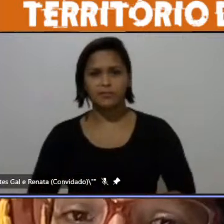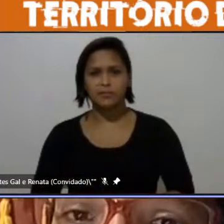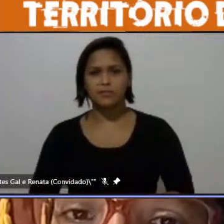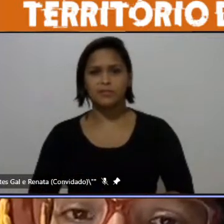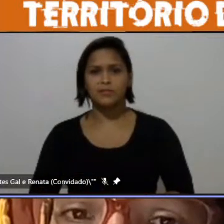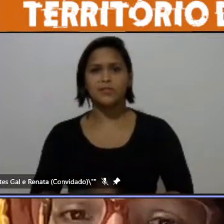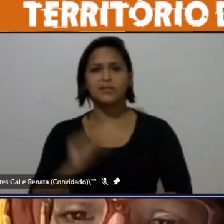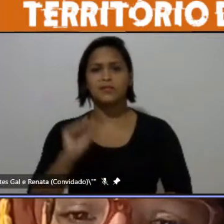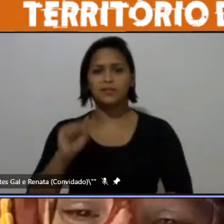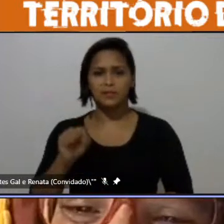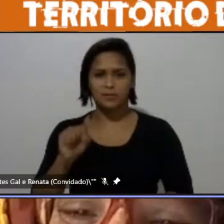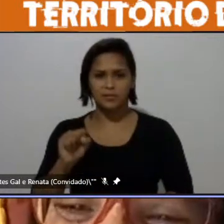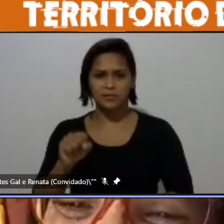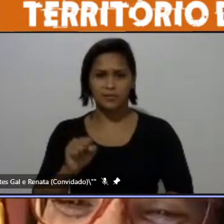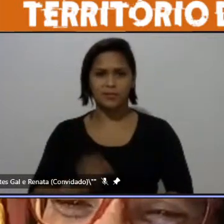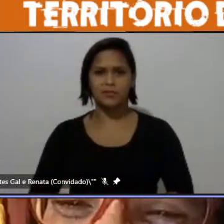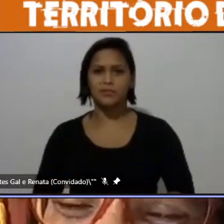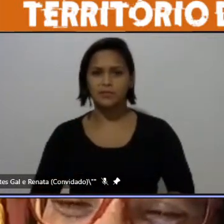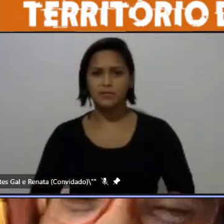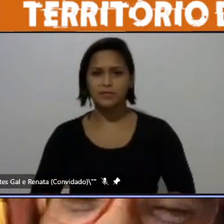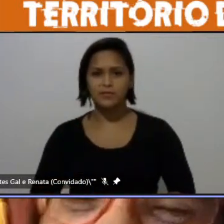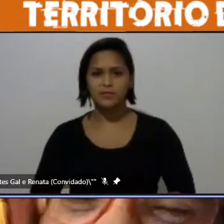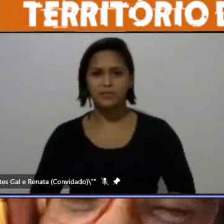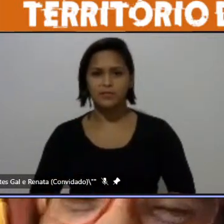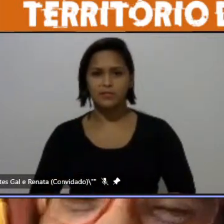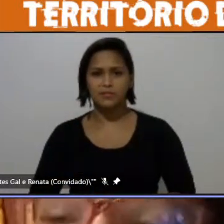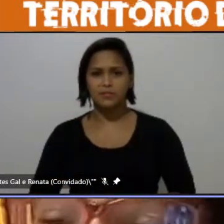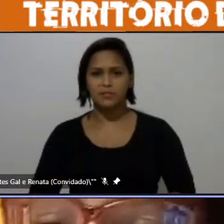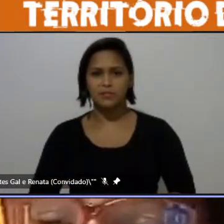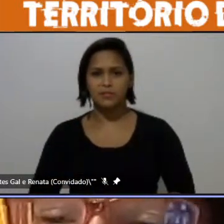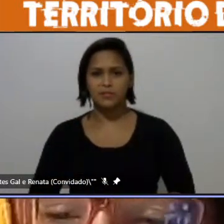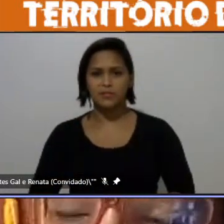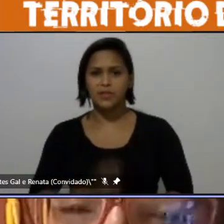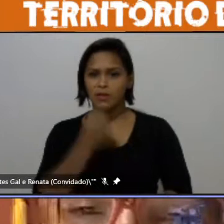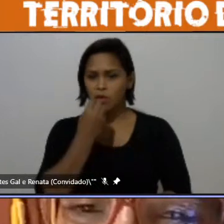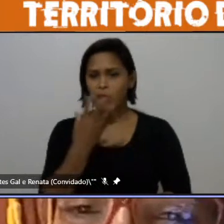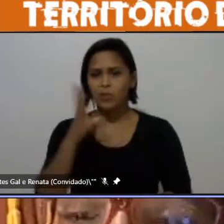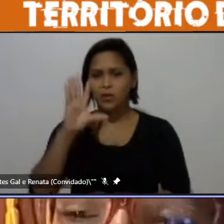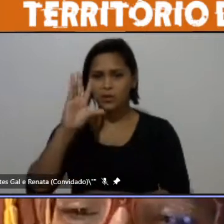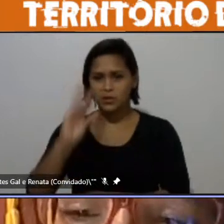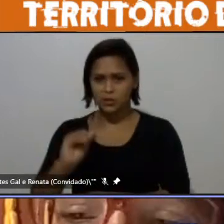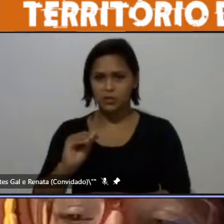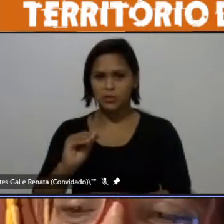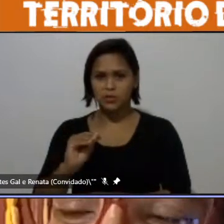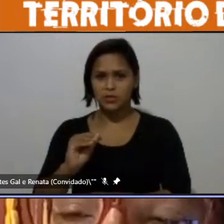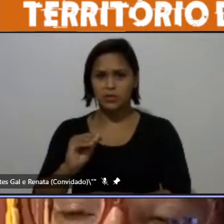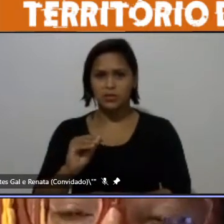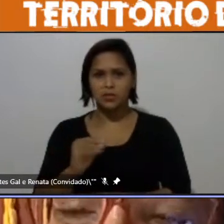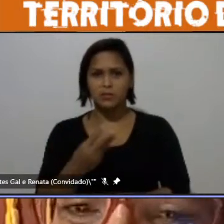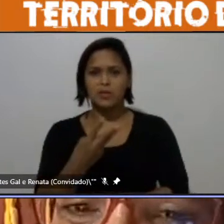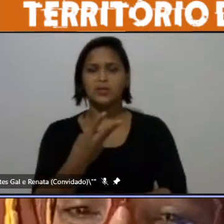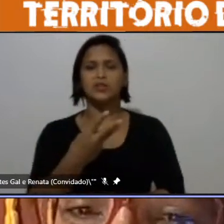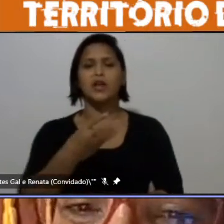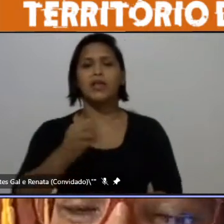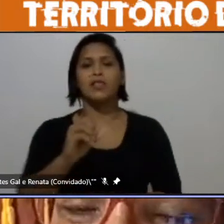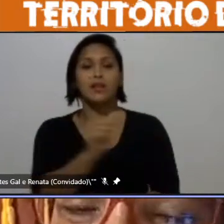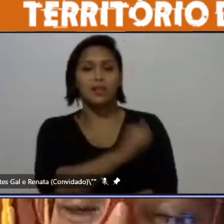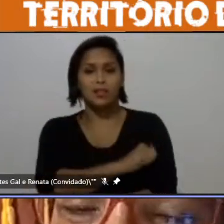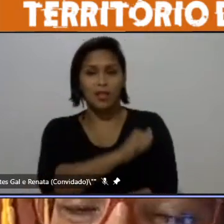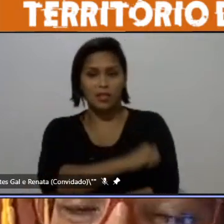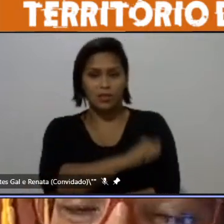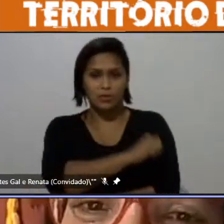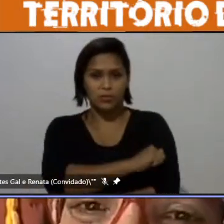Sim. Estamos sim. Então, boa noite aos mais de 30